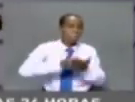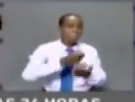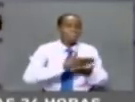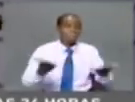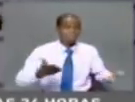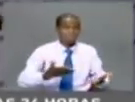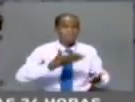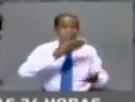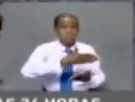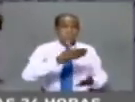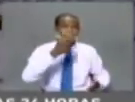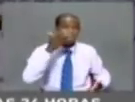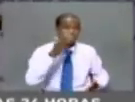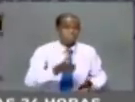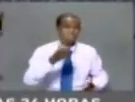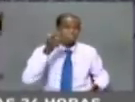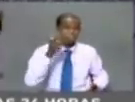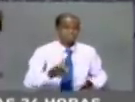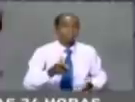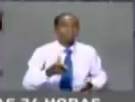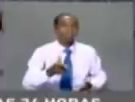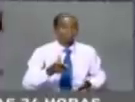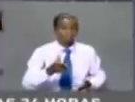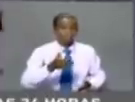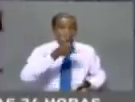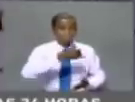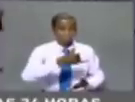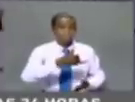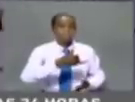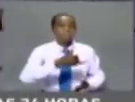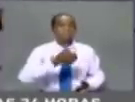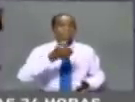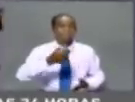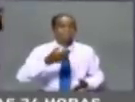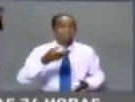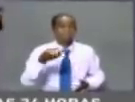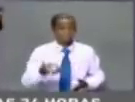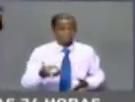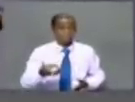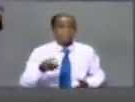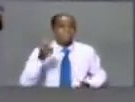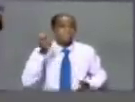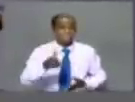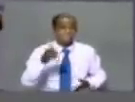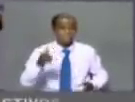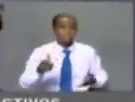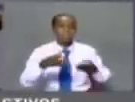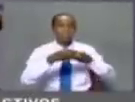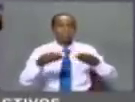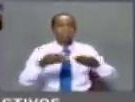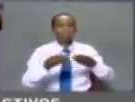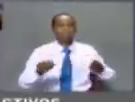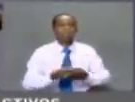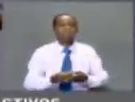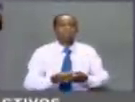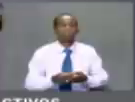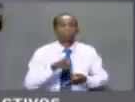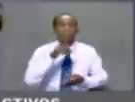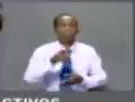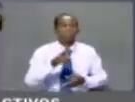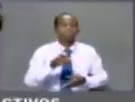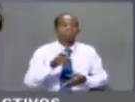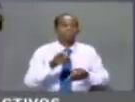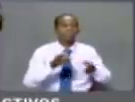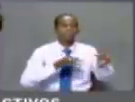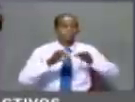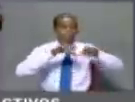250 milhões de dólares. A empreitada chinesa alegava já ter entregue 65% da